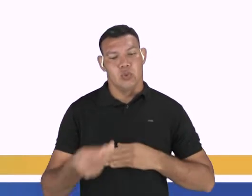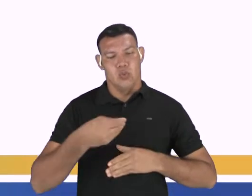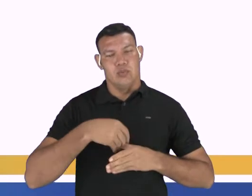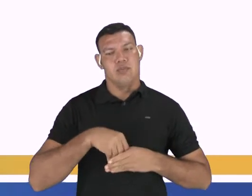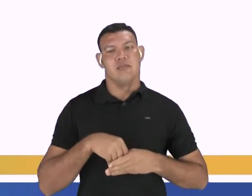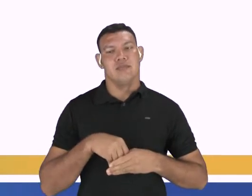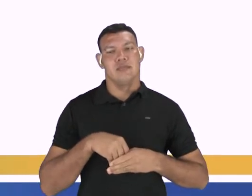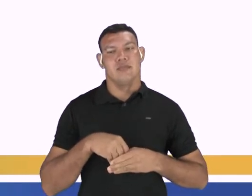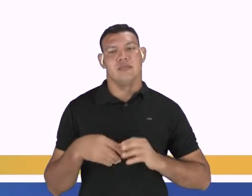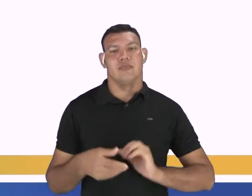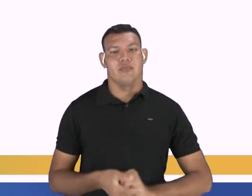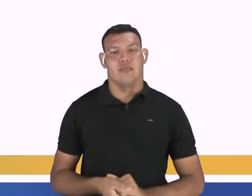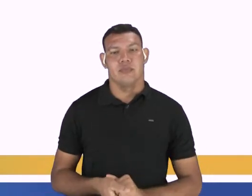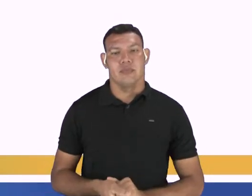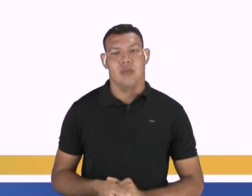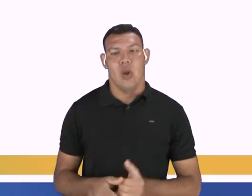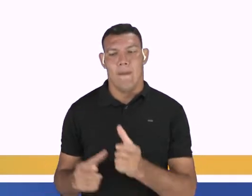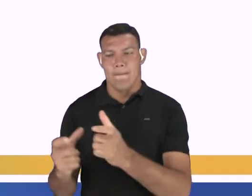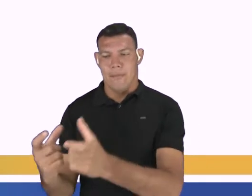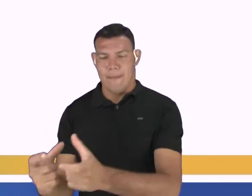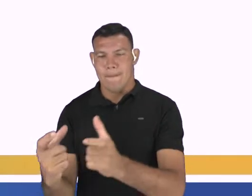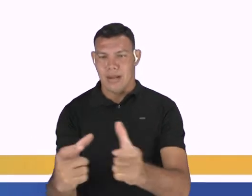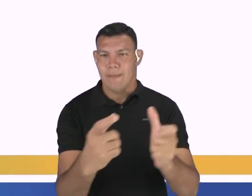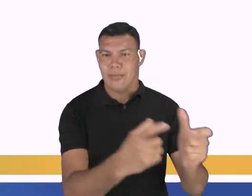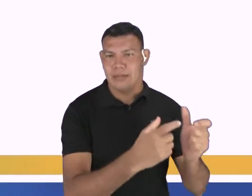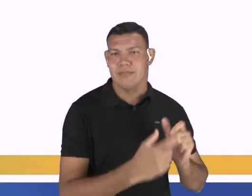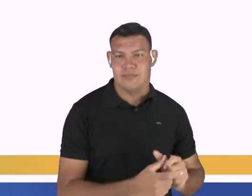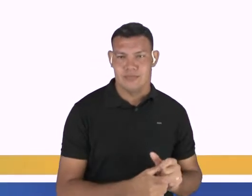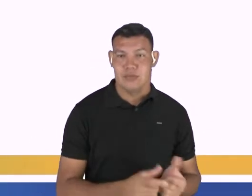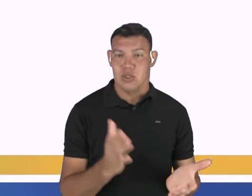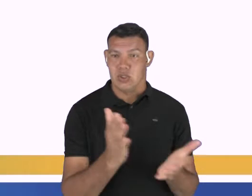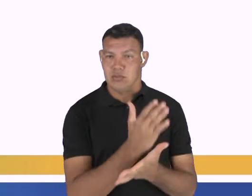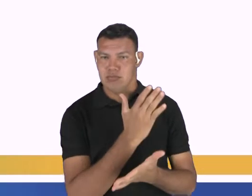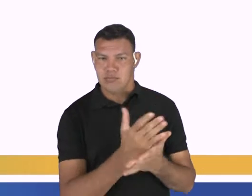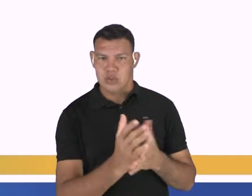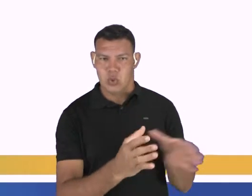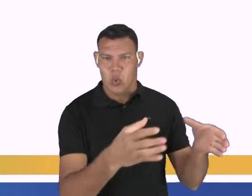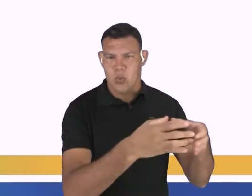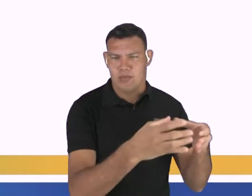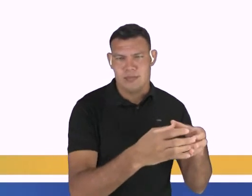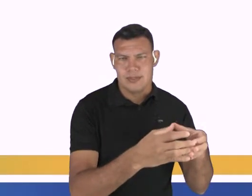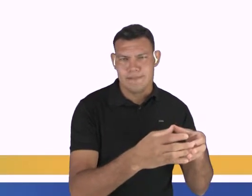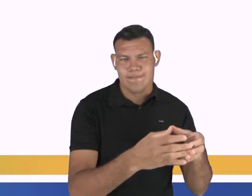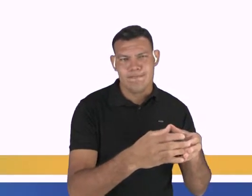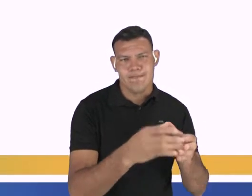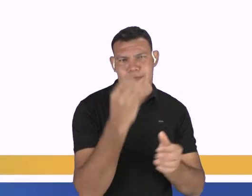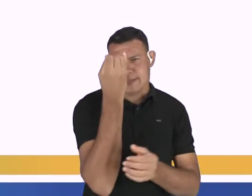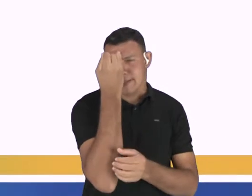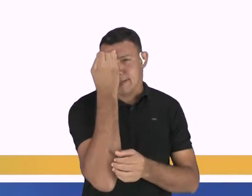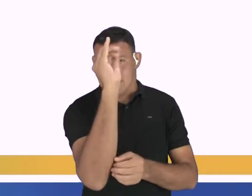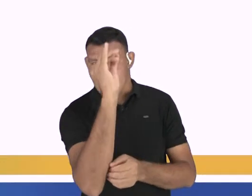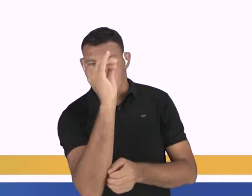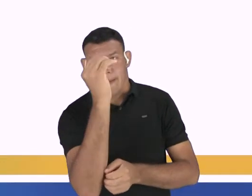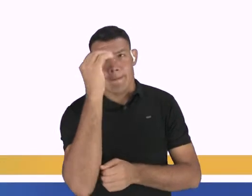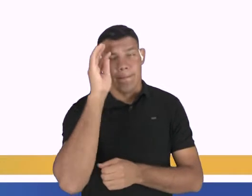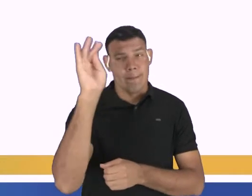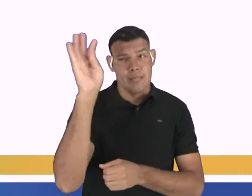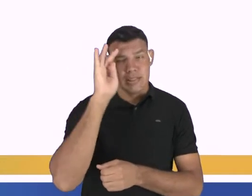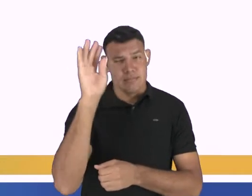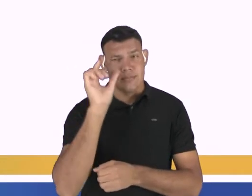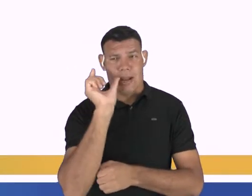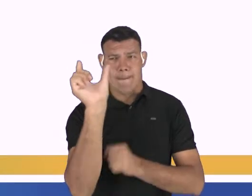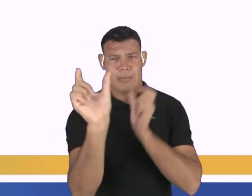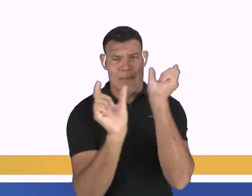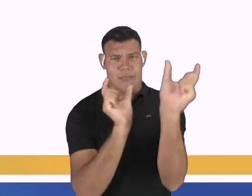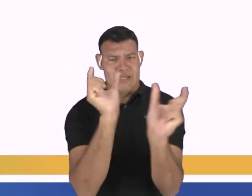Em toda parte, um determinado conjunto de ideias, pensamentos e palavras